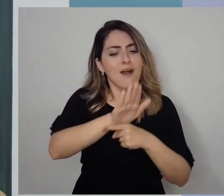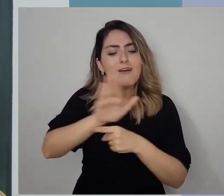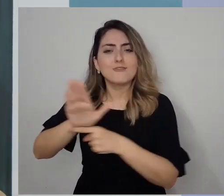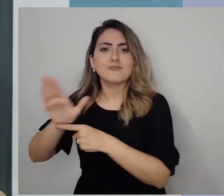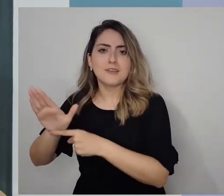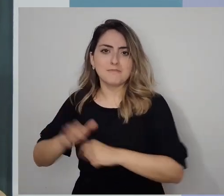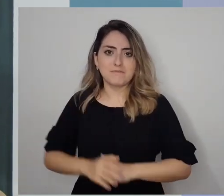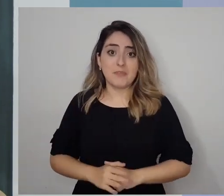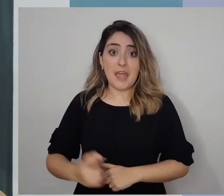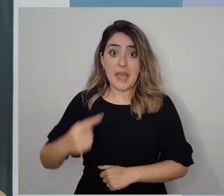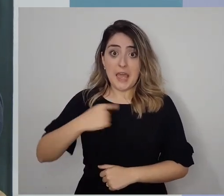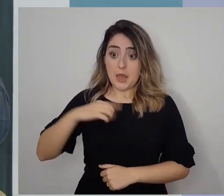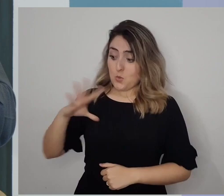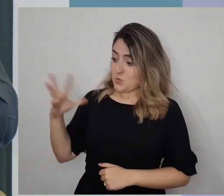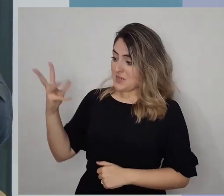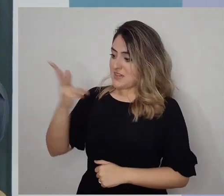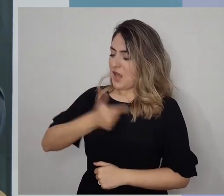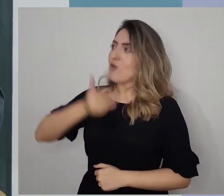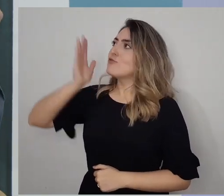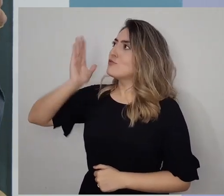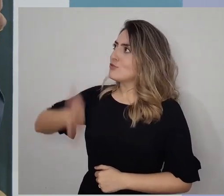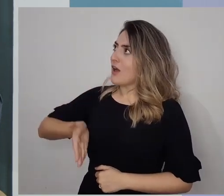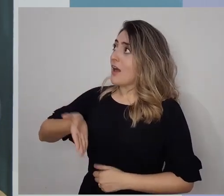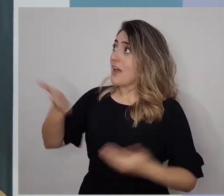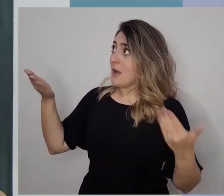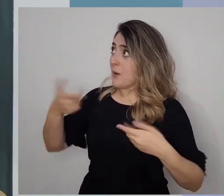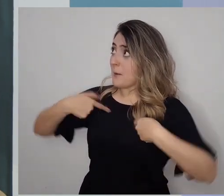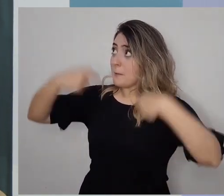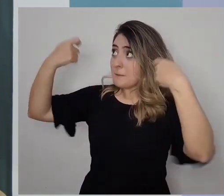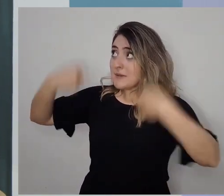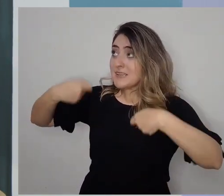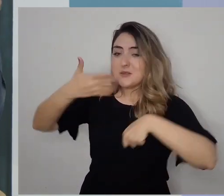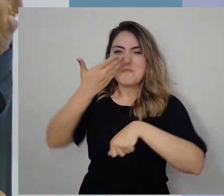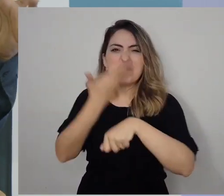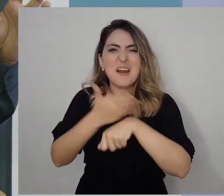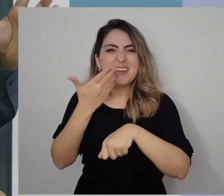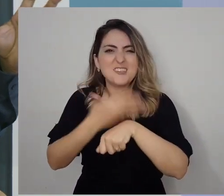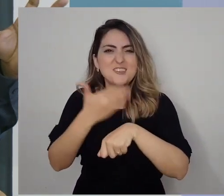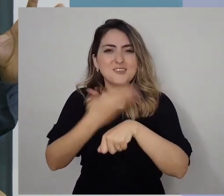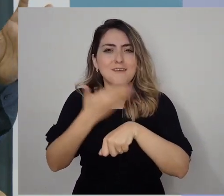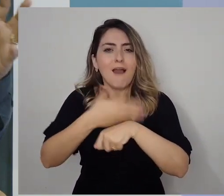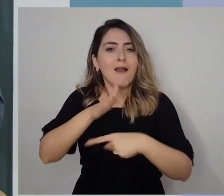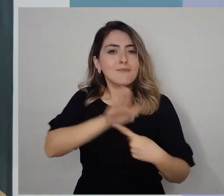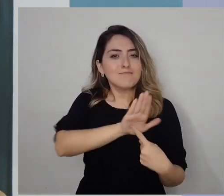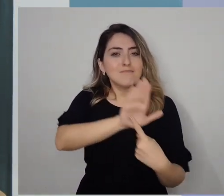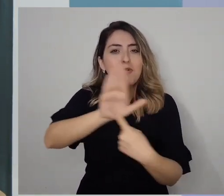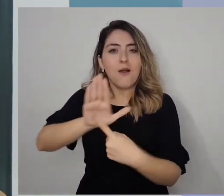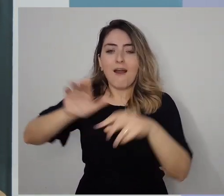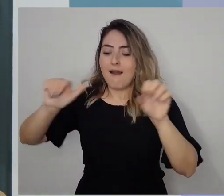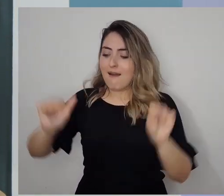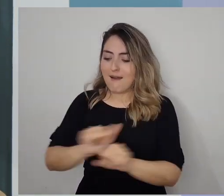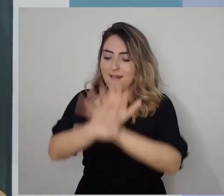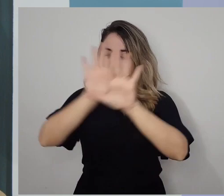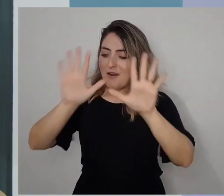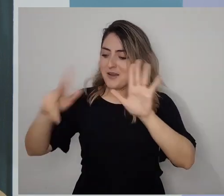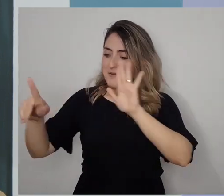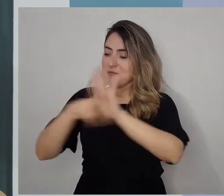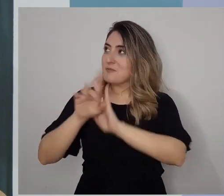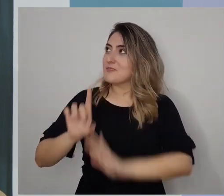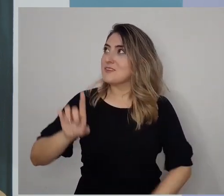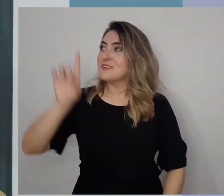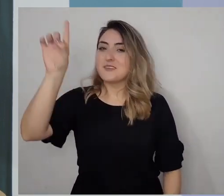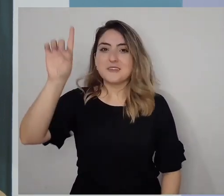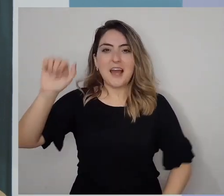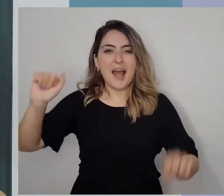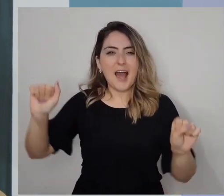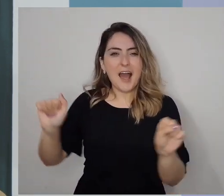foi salvo para mostrar a graça de Deus, para evidenciar a glória de Deus. E essa glória